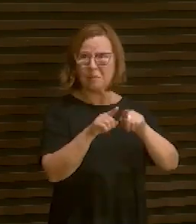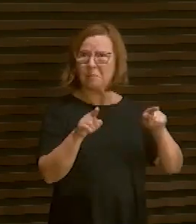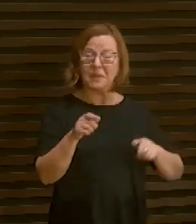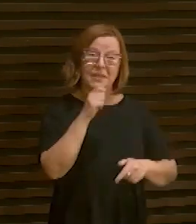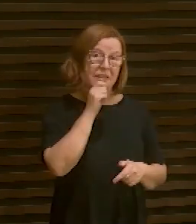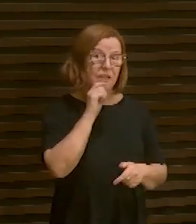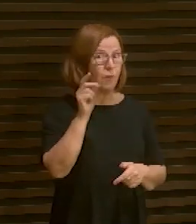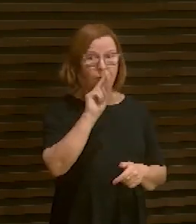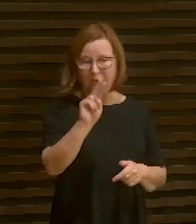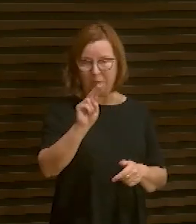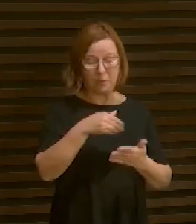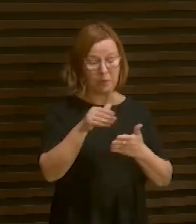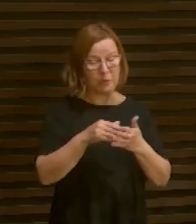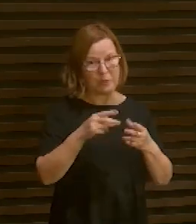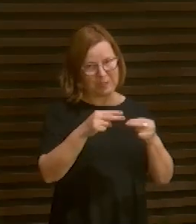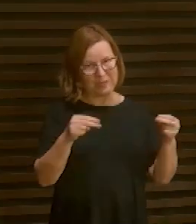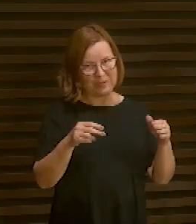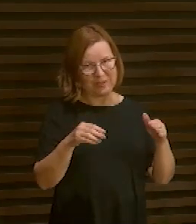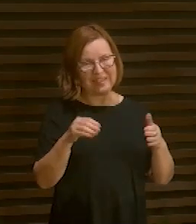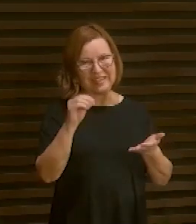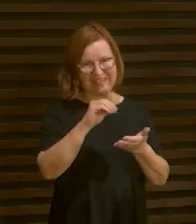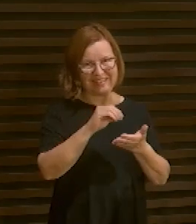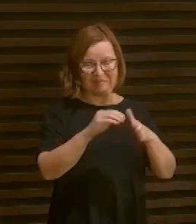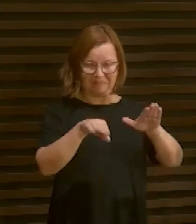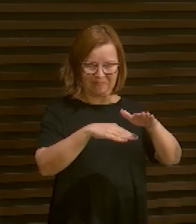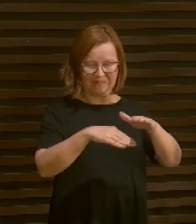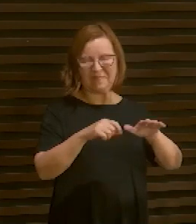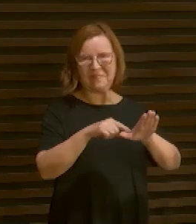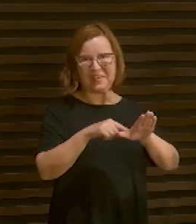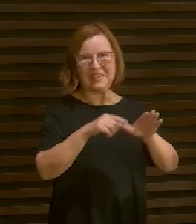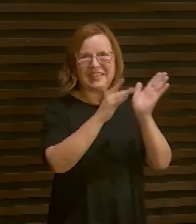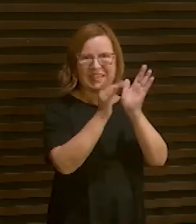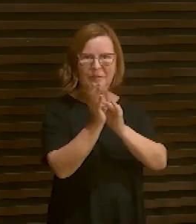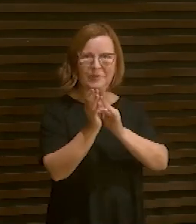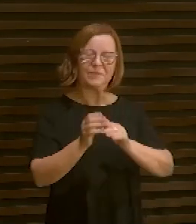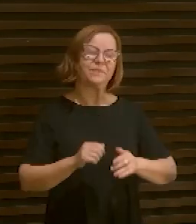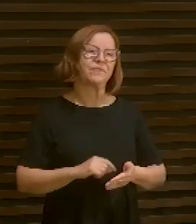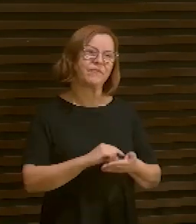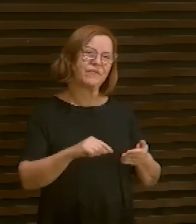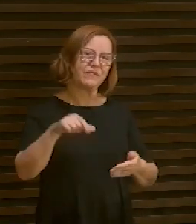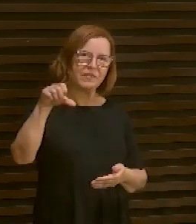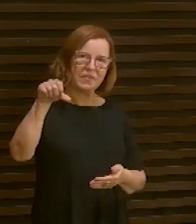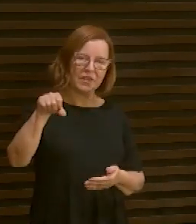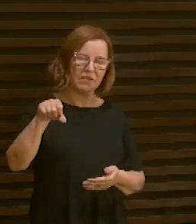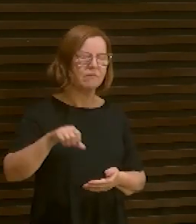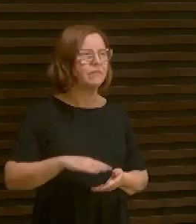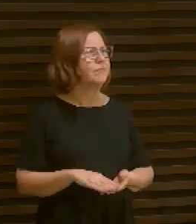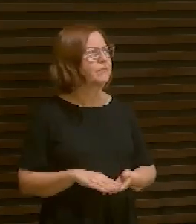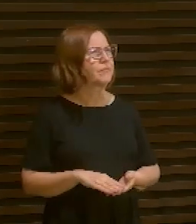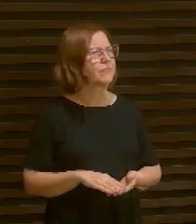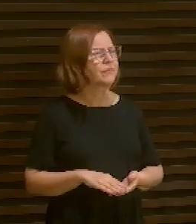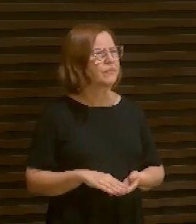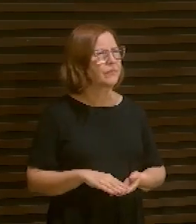coisas sujeitas a ele. O verso 9 diz: vemos Um dia desses a gente